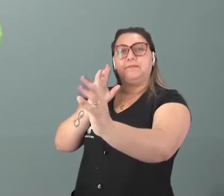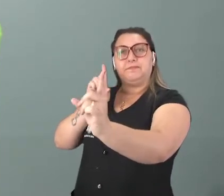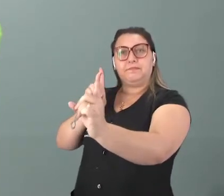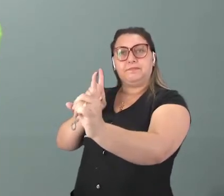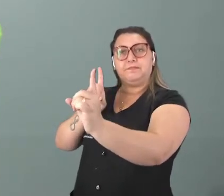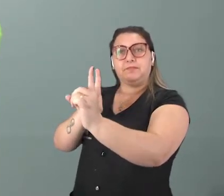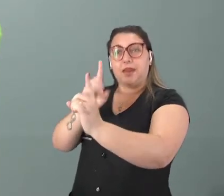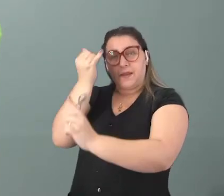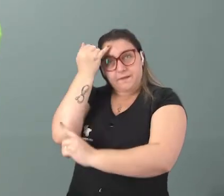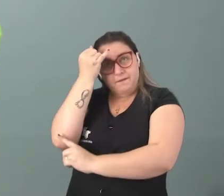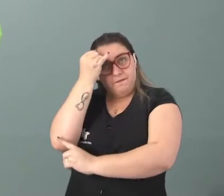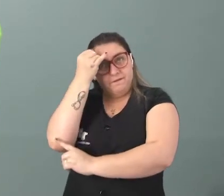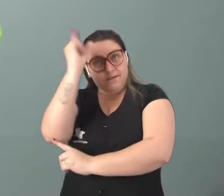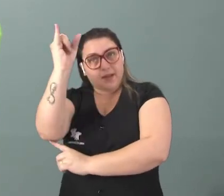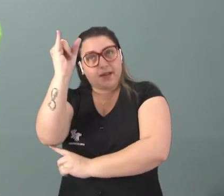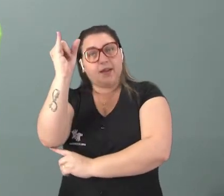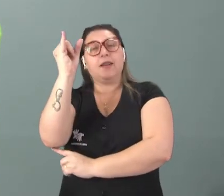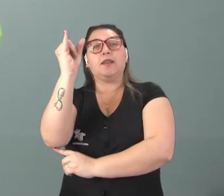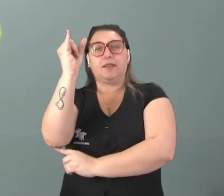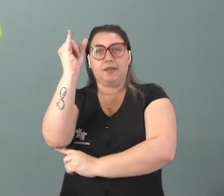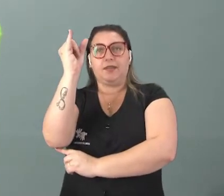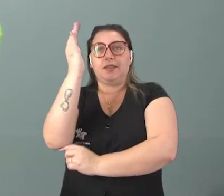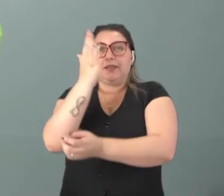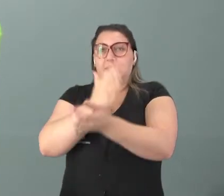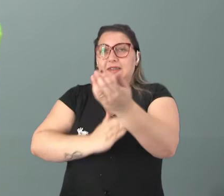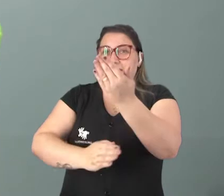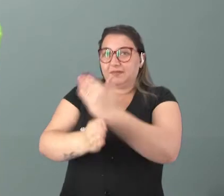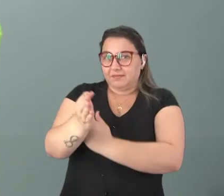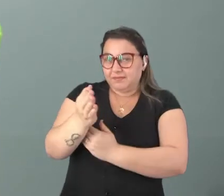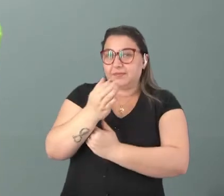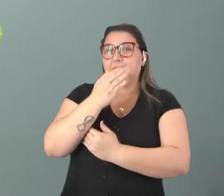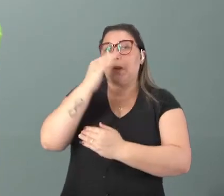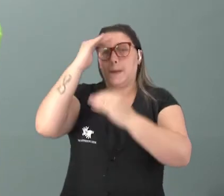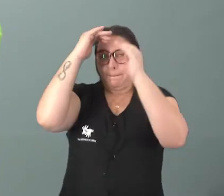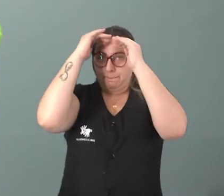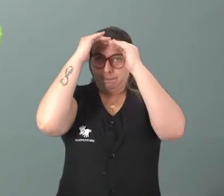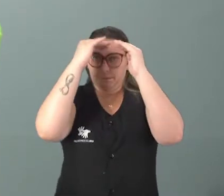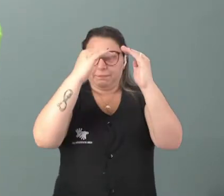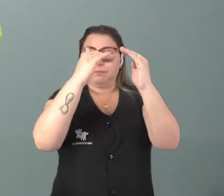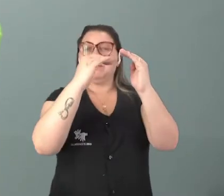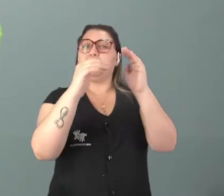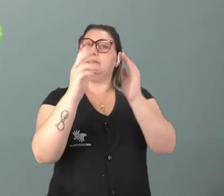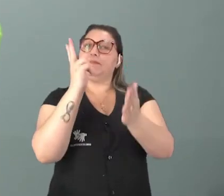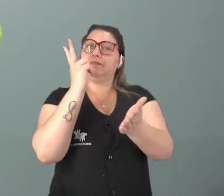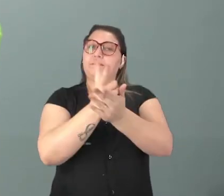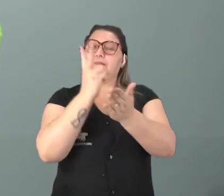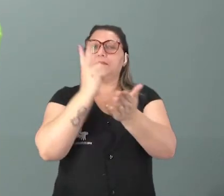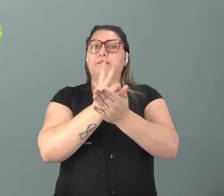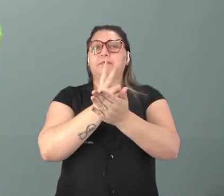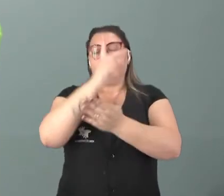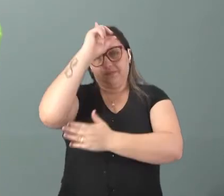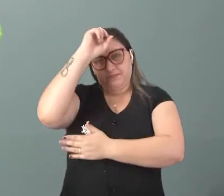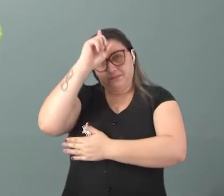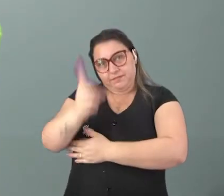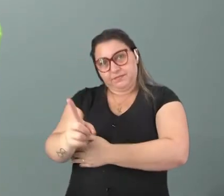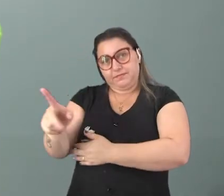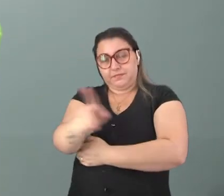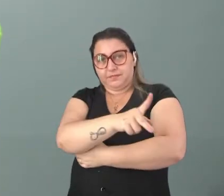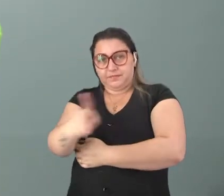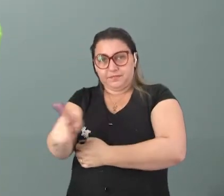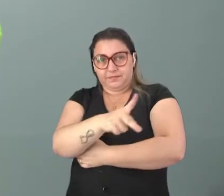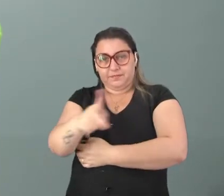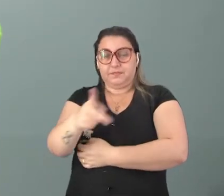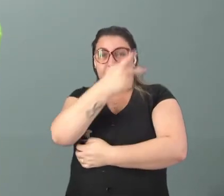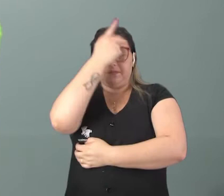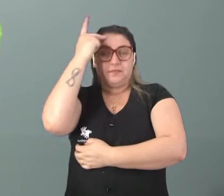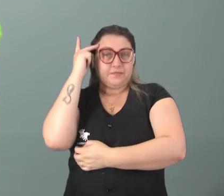para evitar que se machuquem, certinho? Obedecer, né, sempre o comando do adulto, do professor, né,